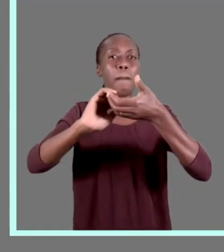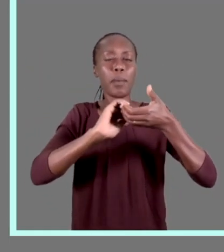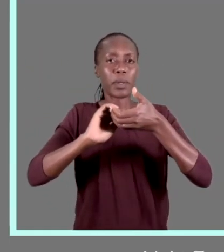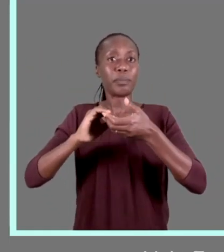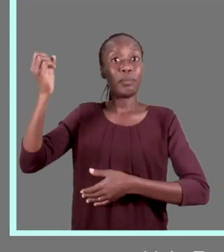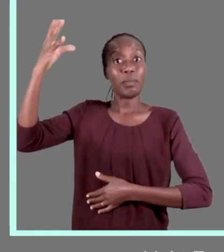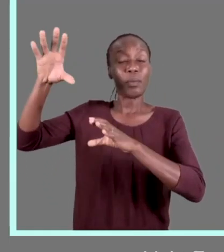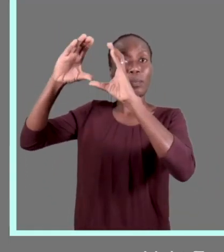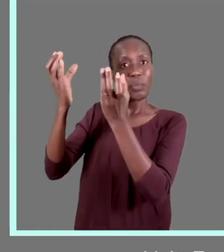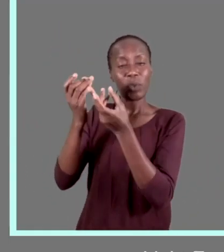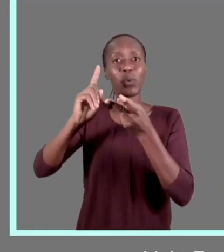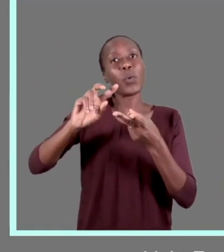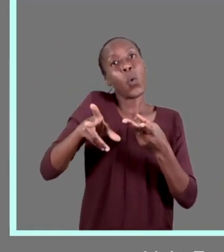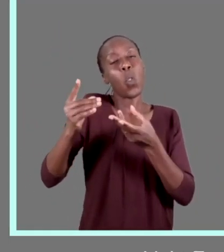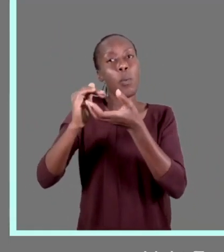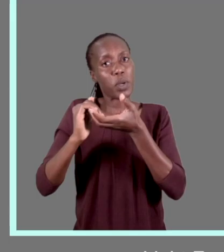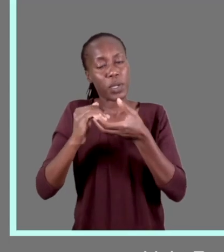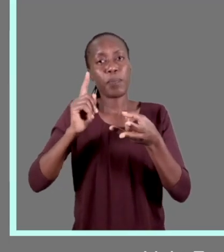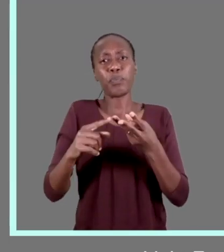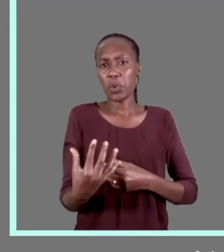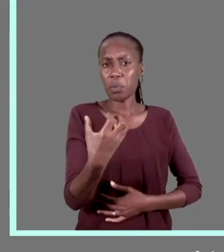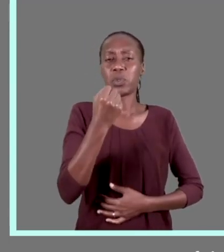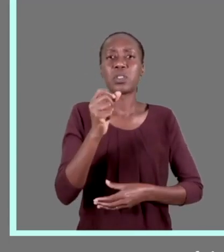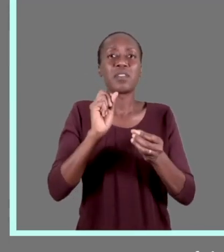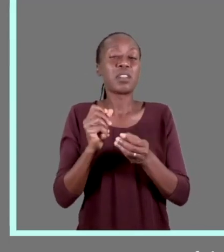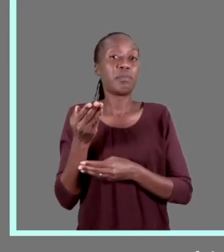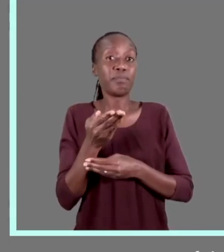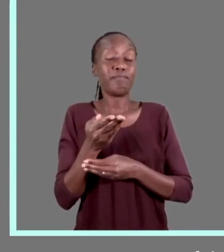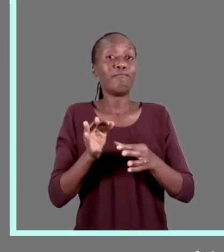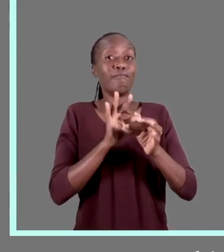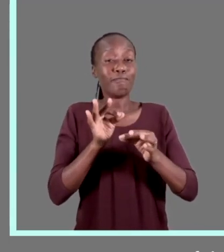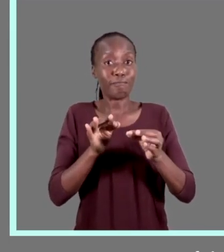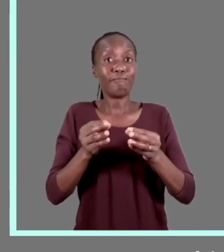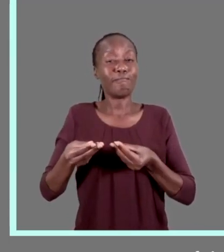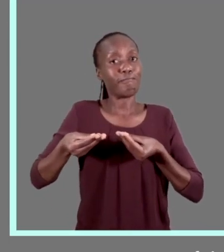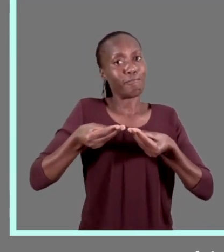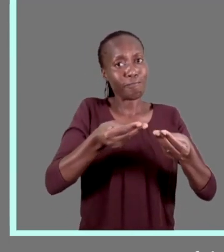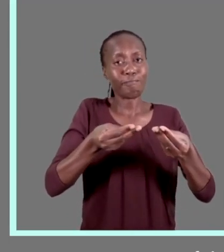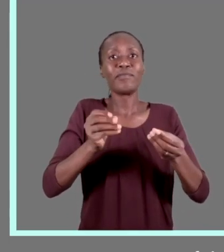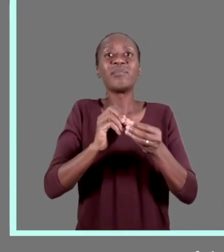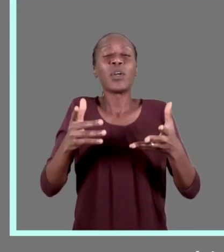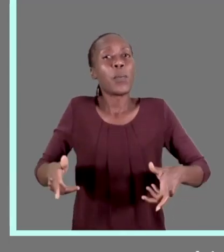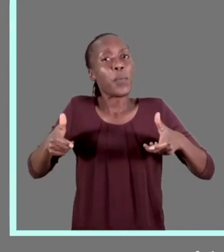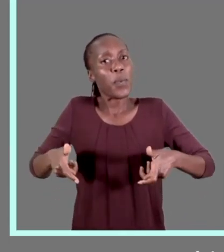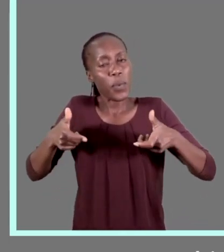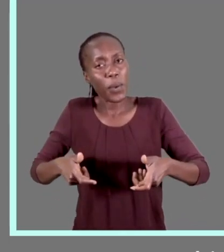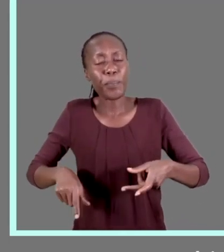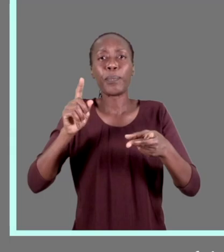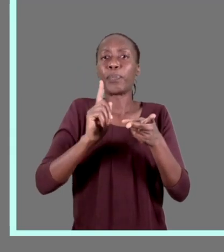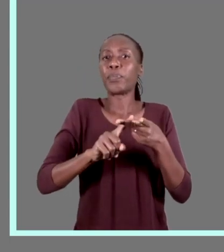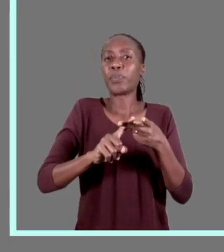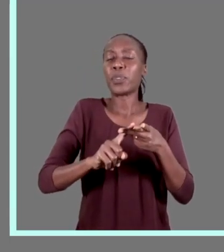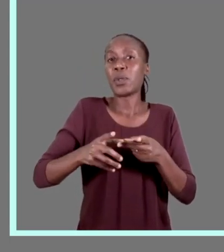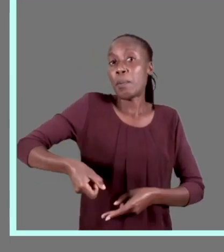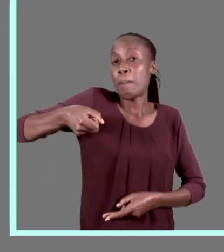dos nossos parceiros Light for the World e o Amplify Change, foi possível hoje fizermos a entrega de carinhas de roda,